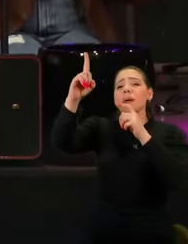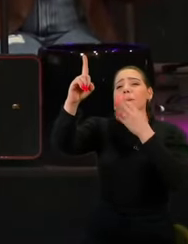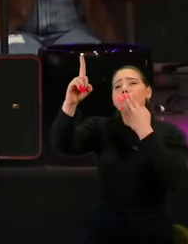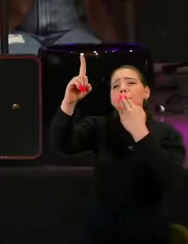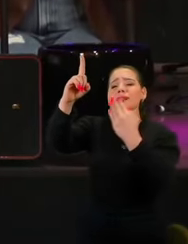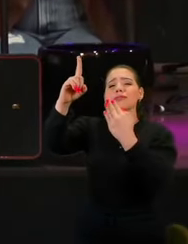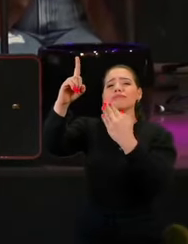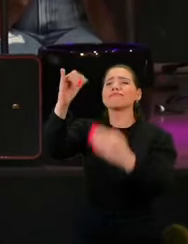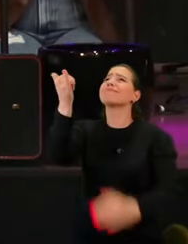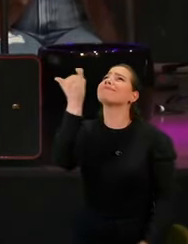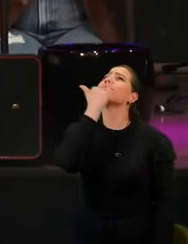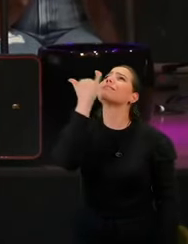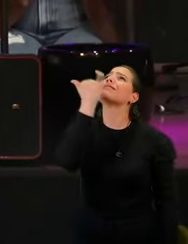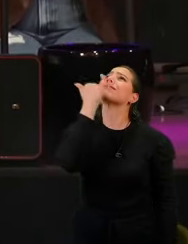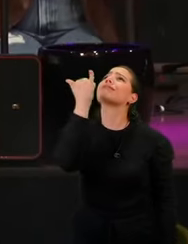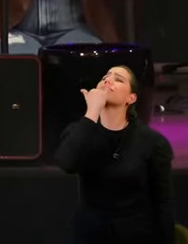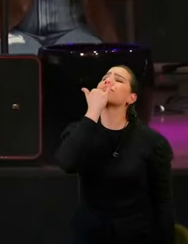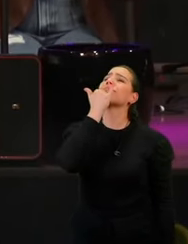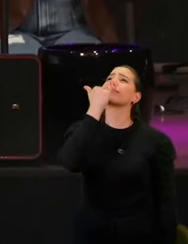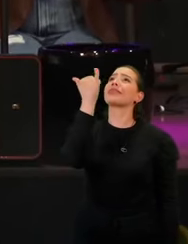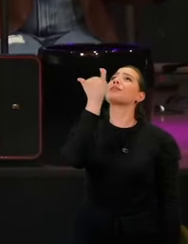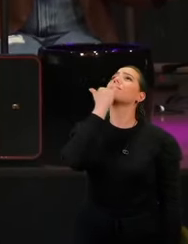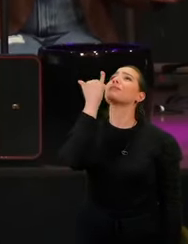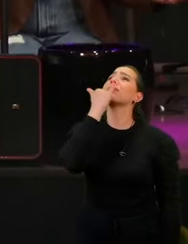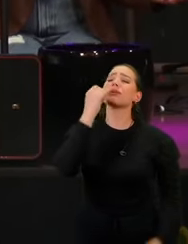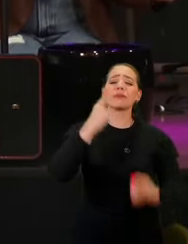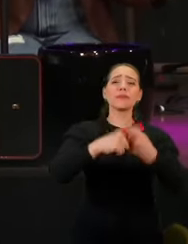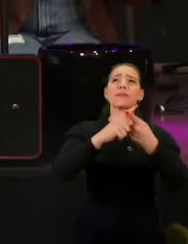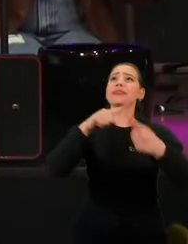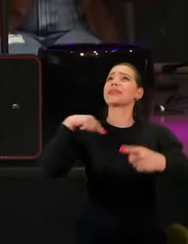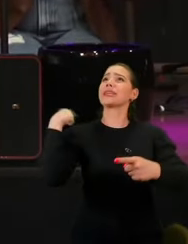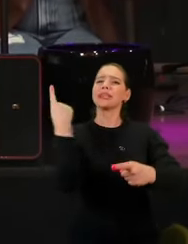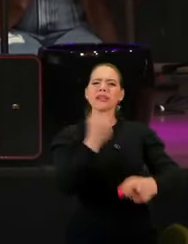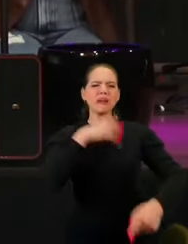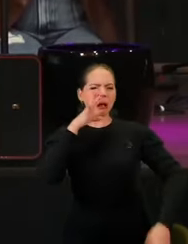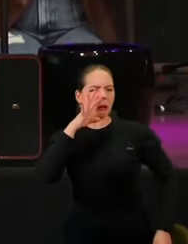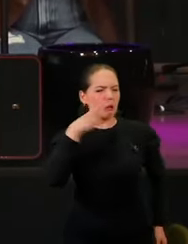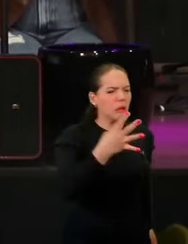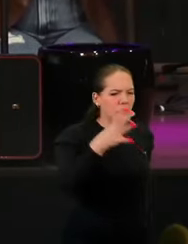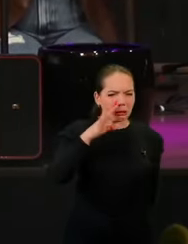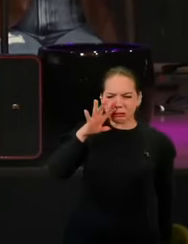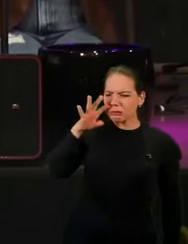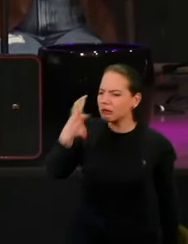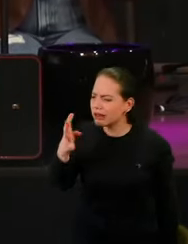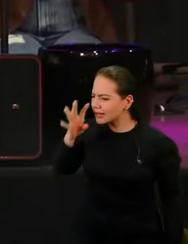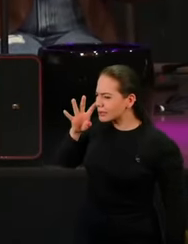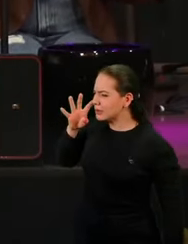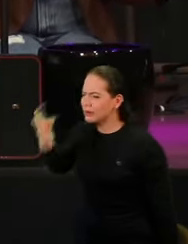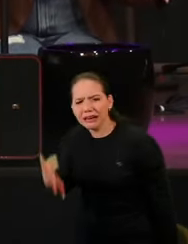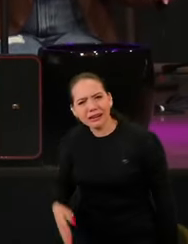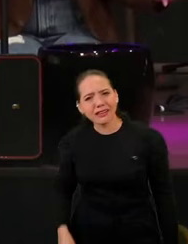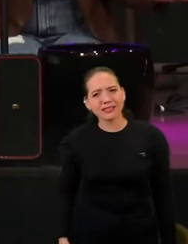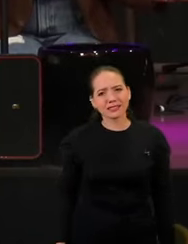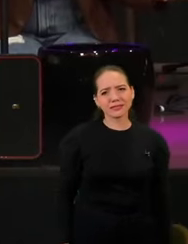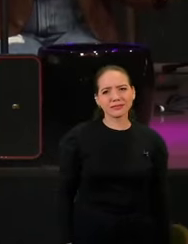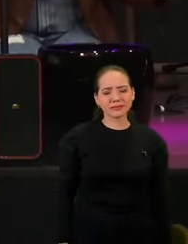Perdão pelos julgamentos. Perdão pelas sentenças que saem da nossa boca. Perdão,